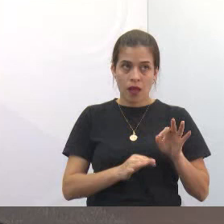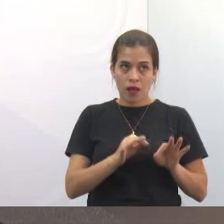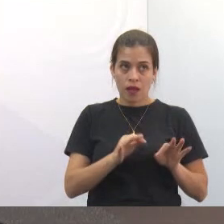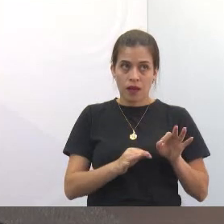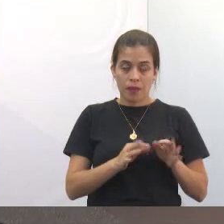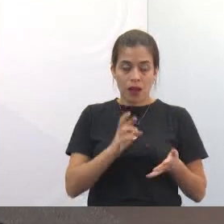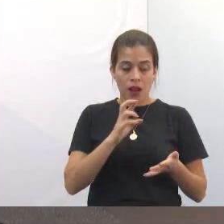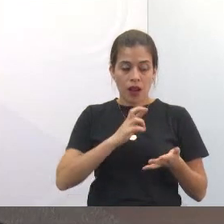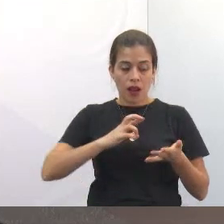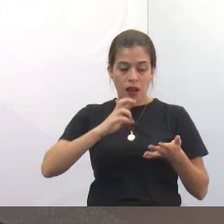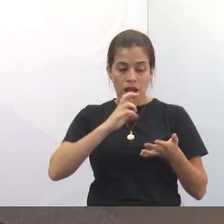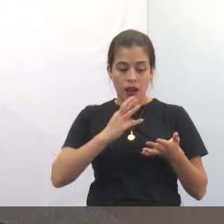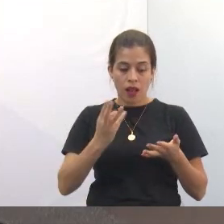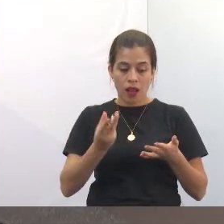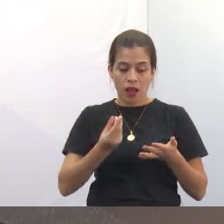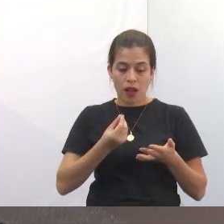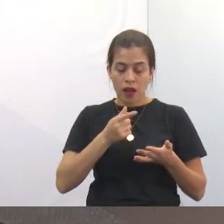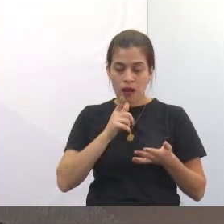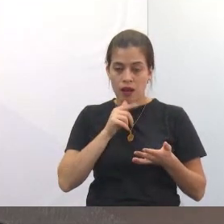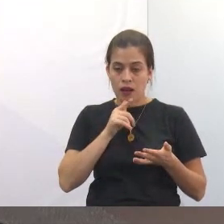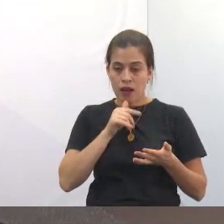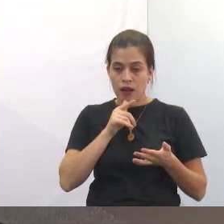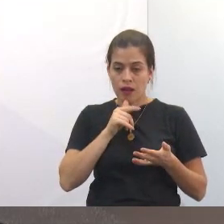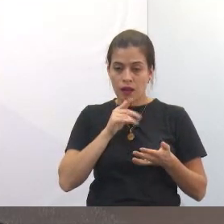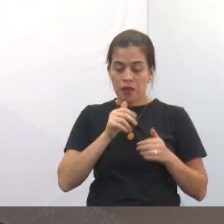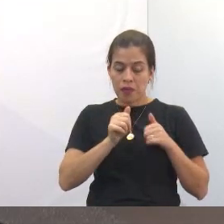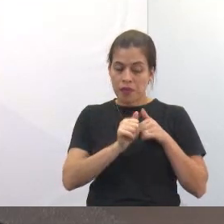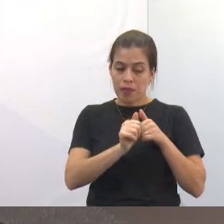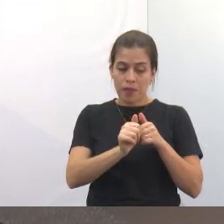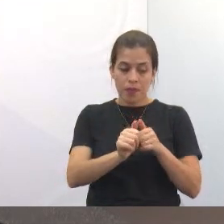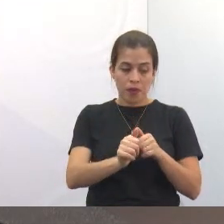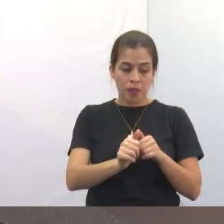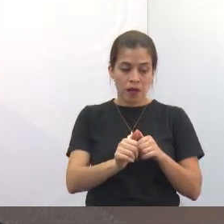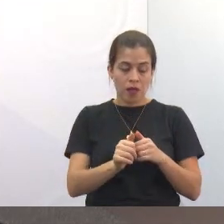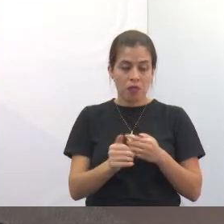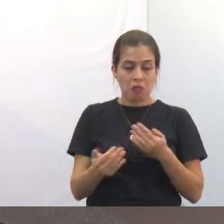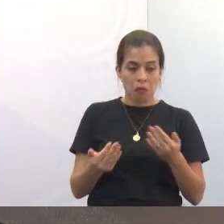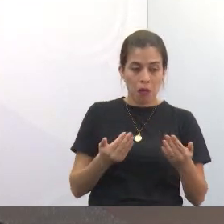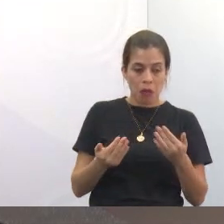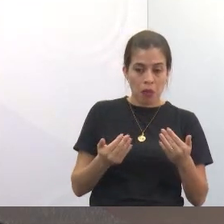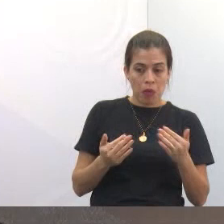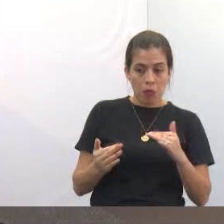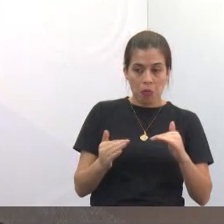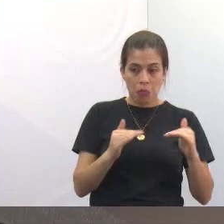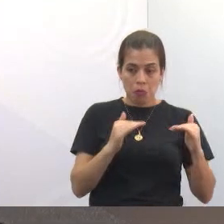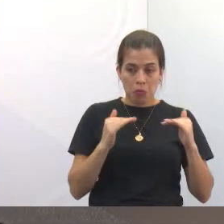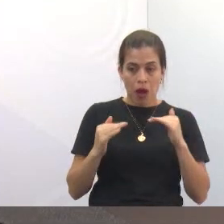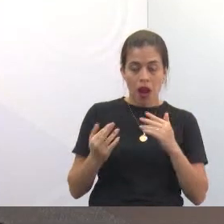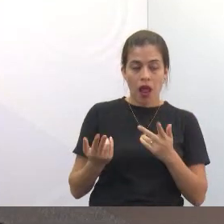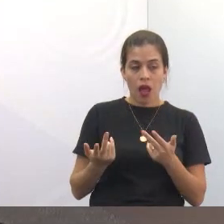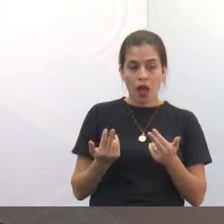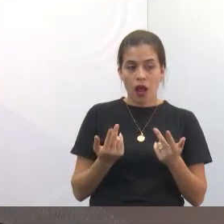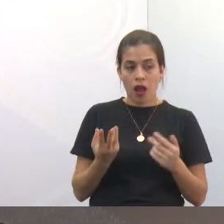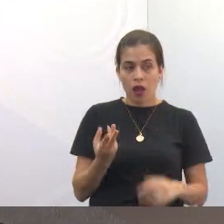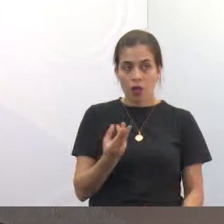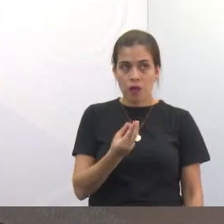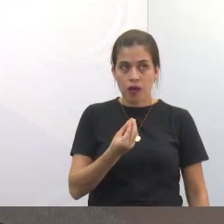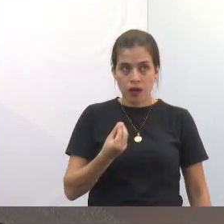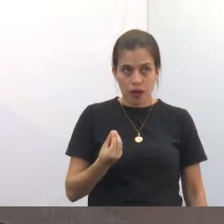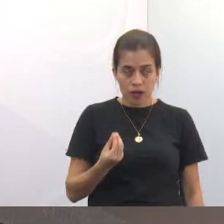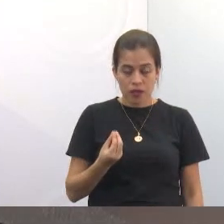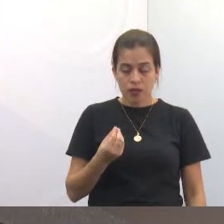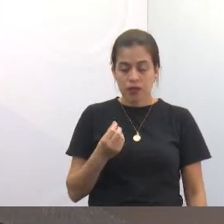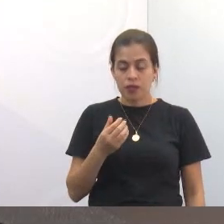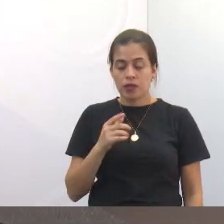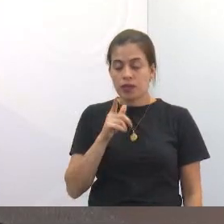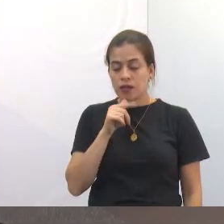de monitoramento e qualidade da água, o acompanhamento dos parâmetros da qualidade da água realizado pelo SAE. Não